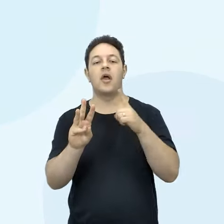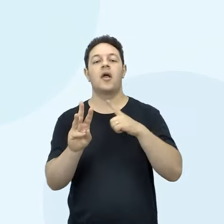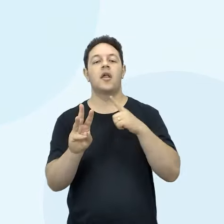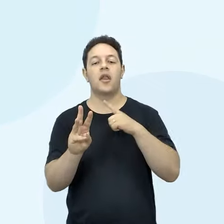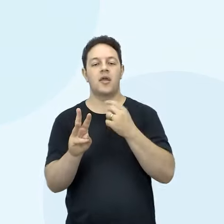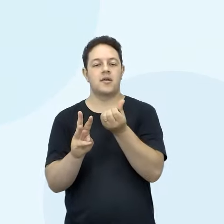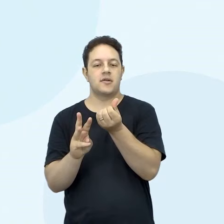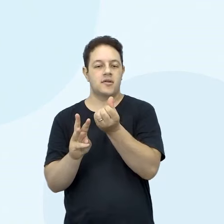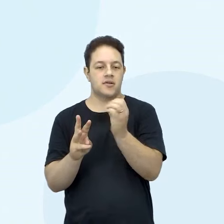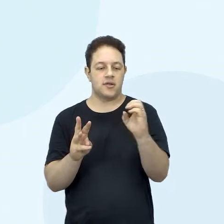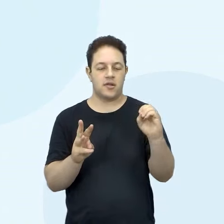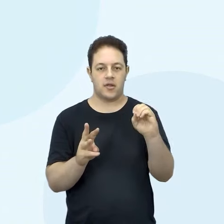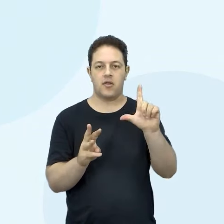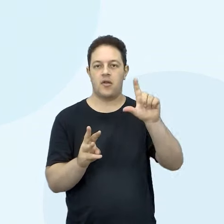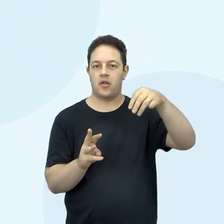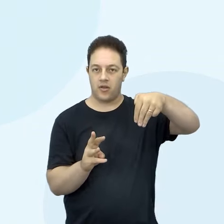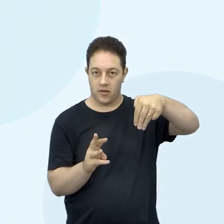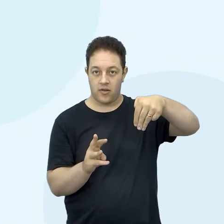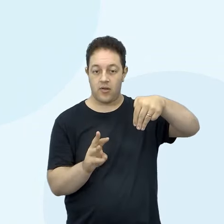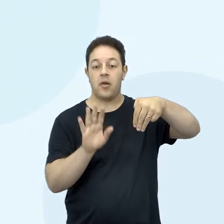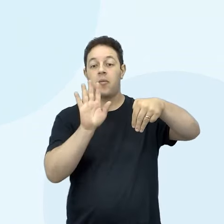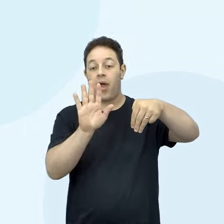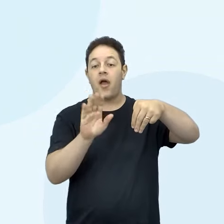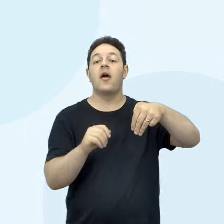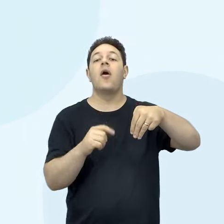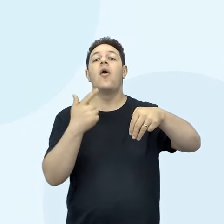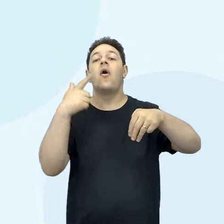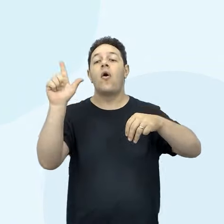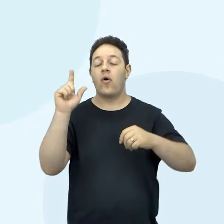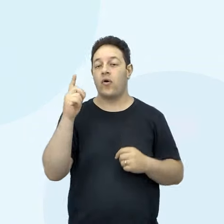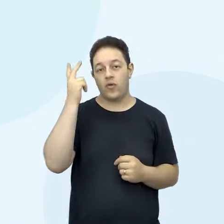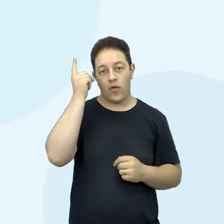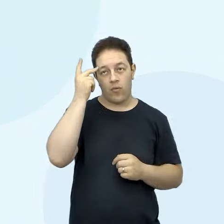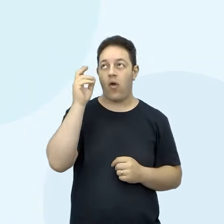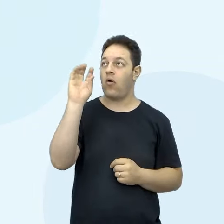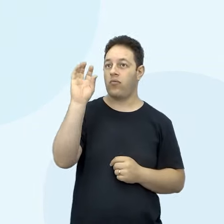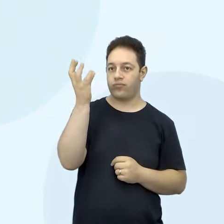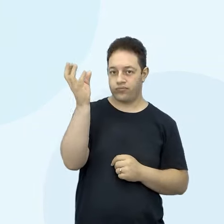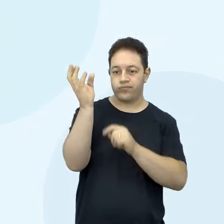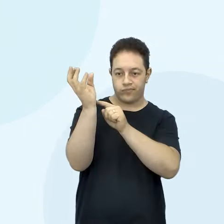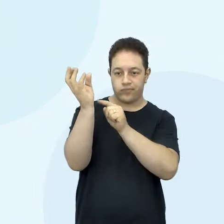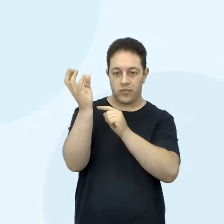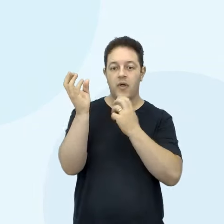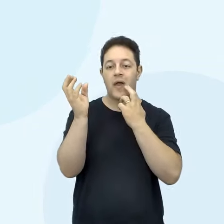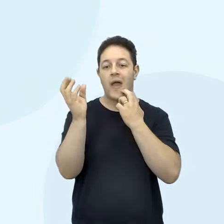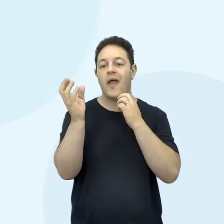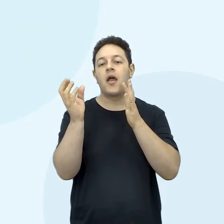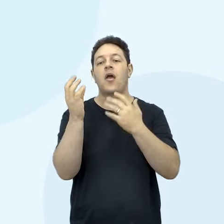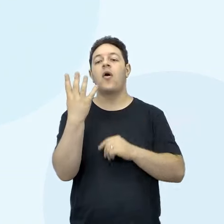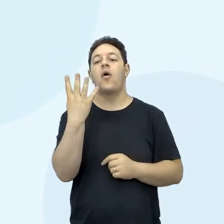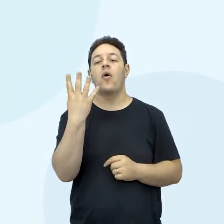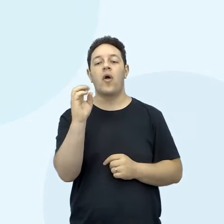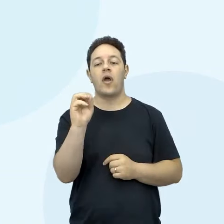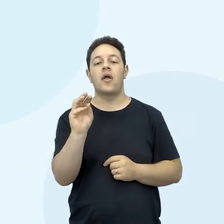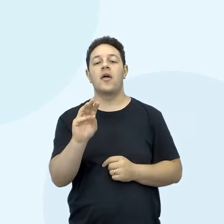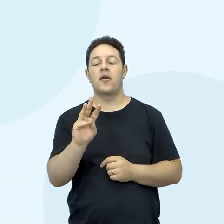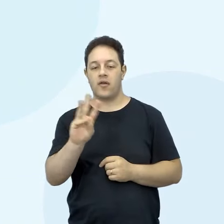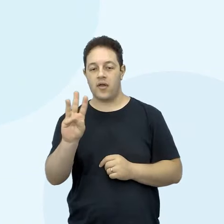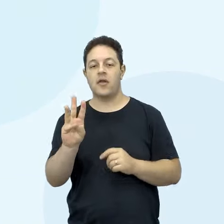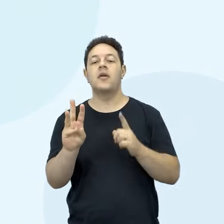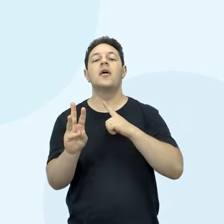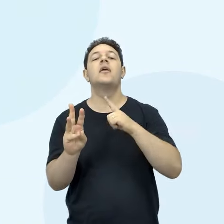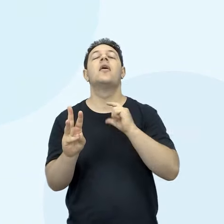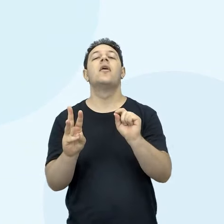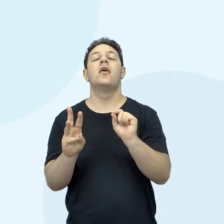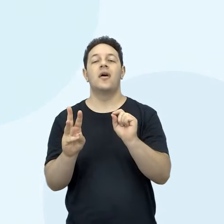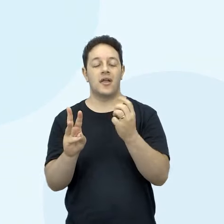600 lumens. Enquanto que uma lâmpada fluorescente, compacta, né, provavelmente, de 40 watts, emite cerca de